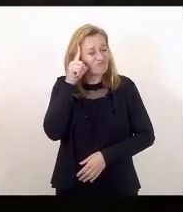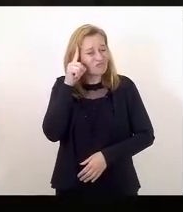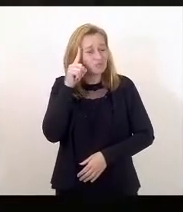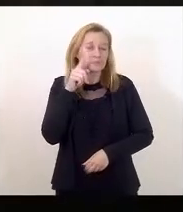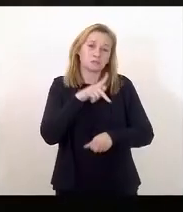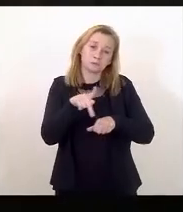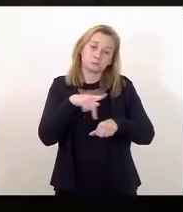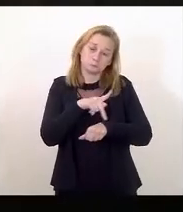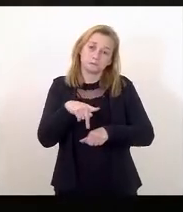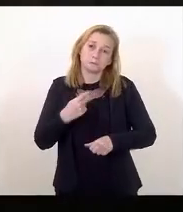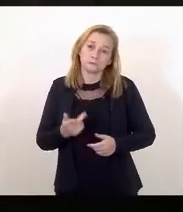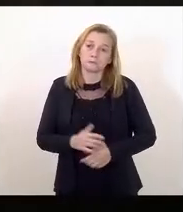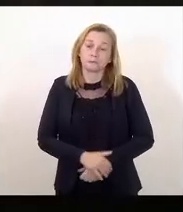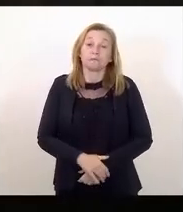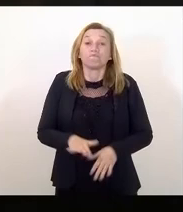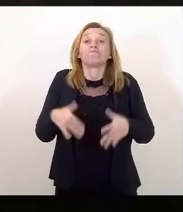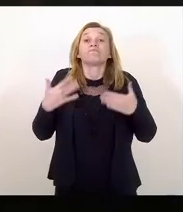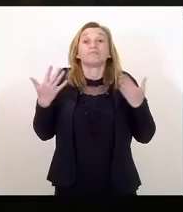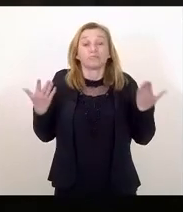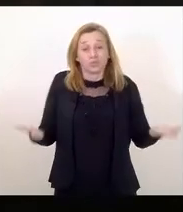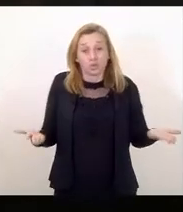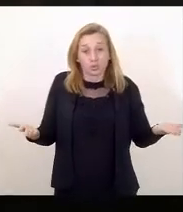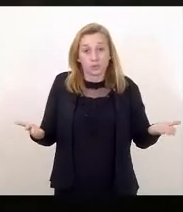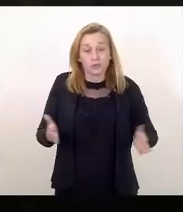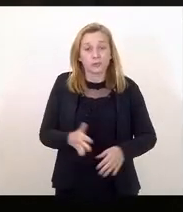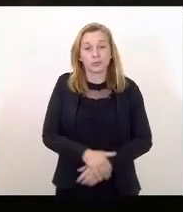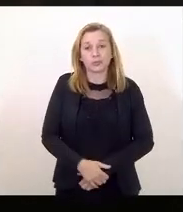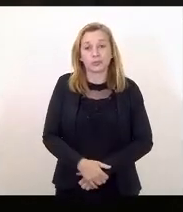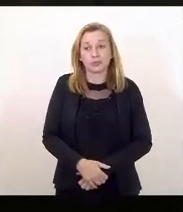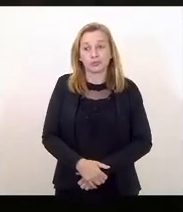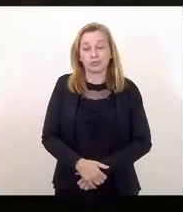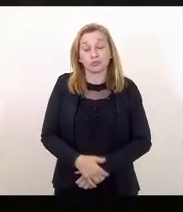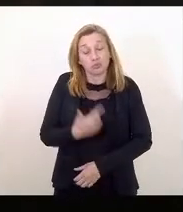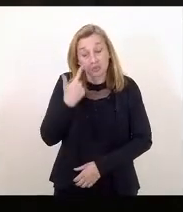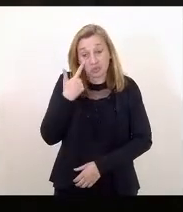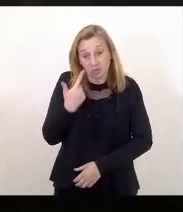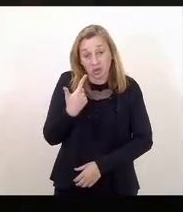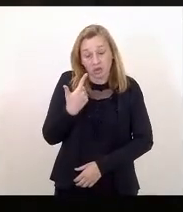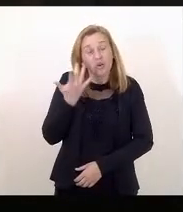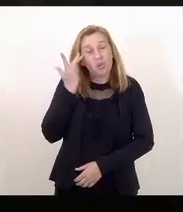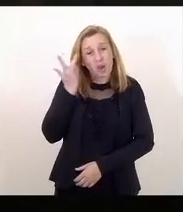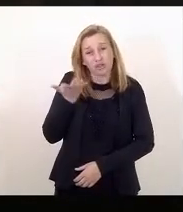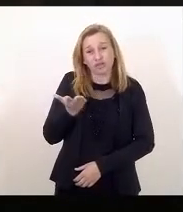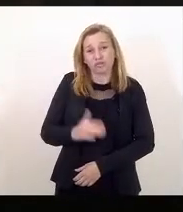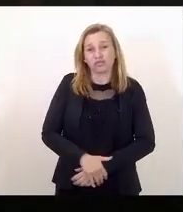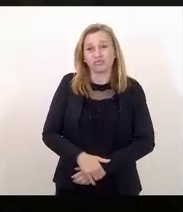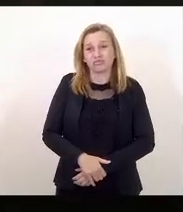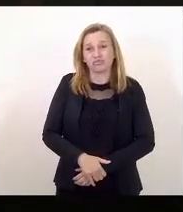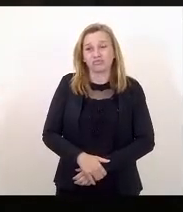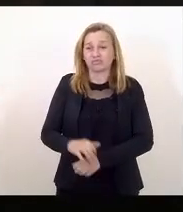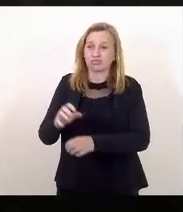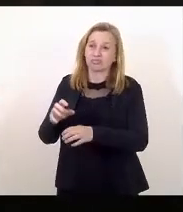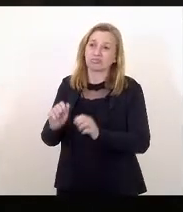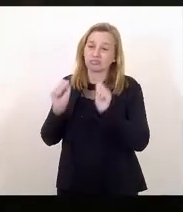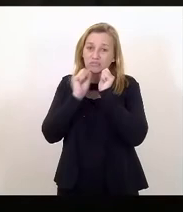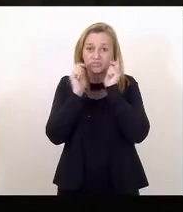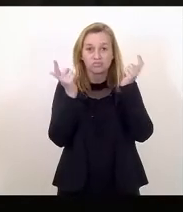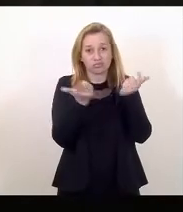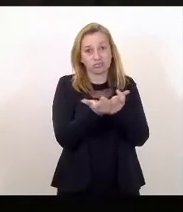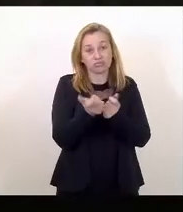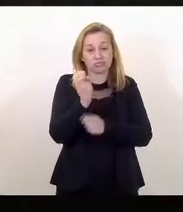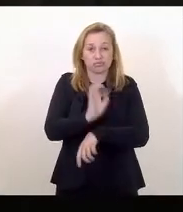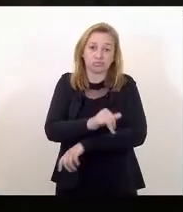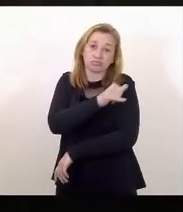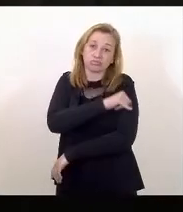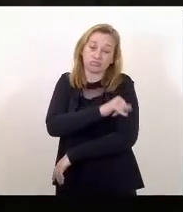não, vamos ver. Eu acho que a Assembleia Legislativa do Estado do